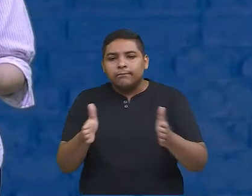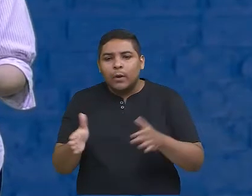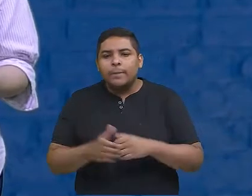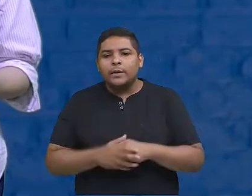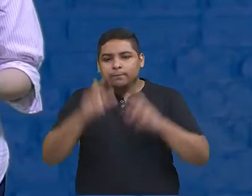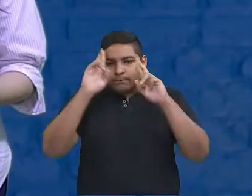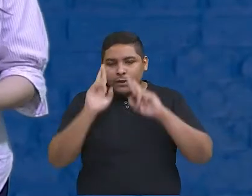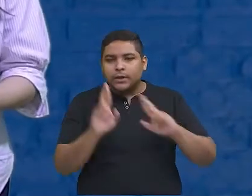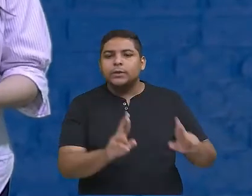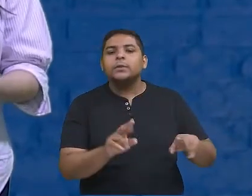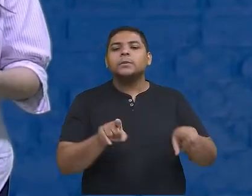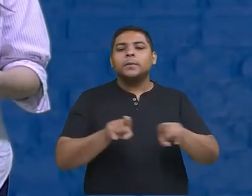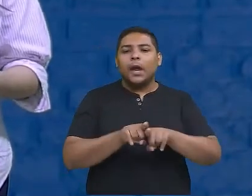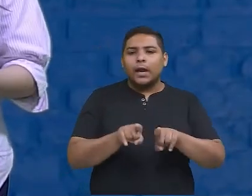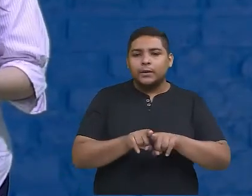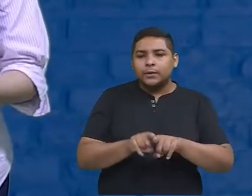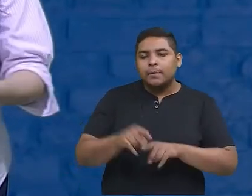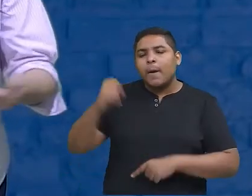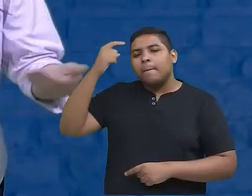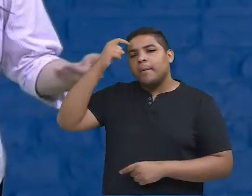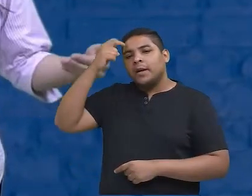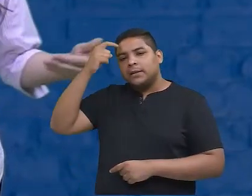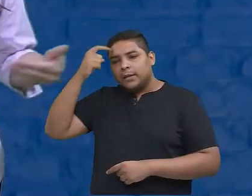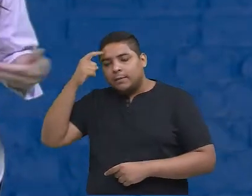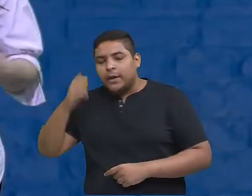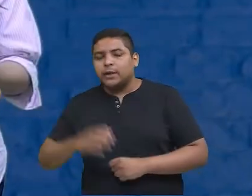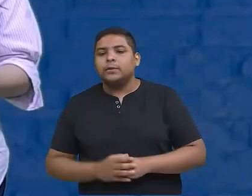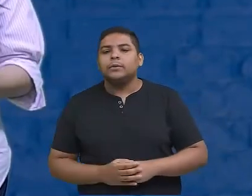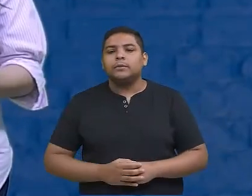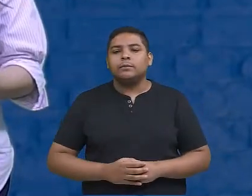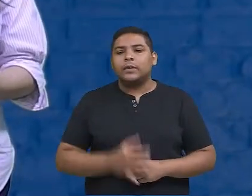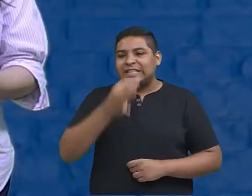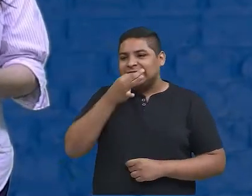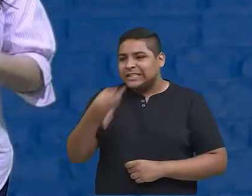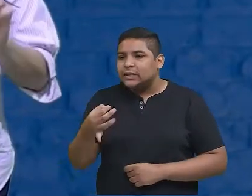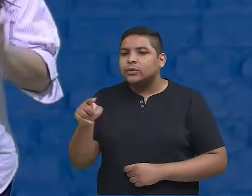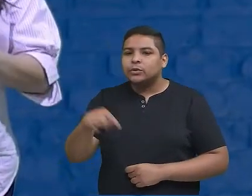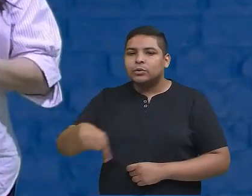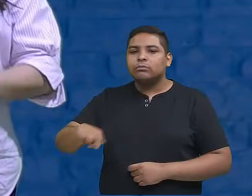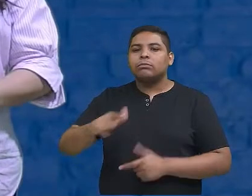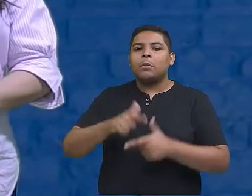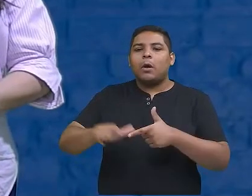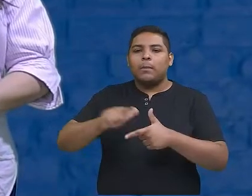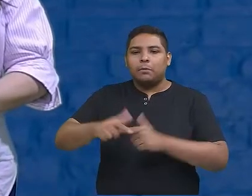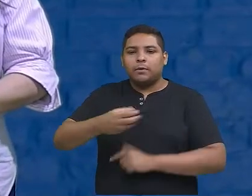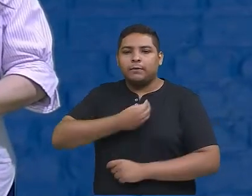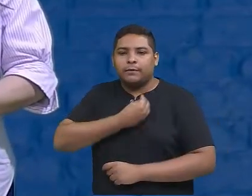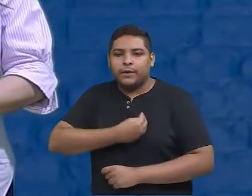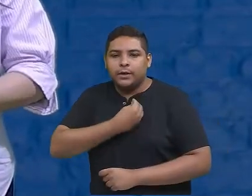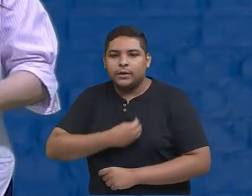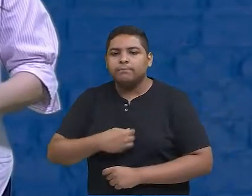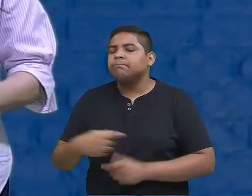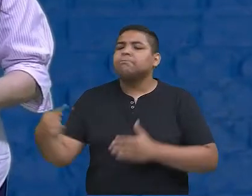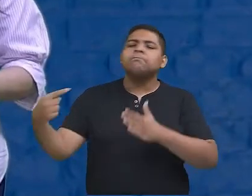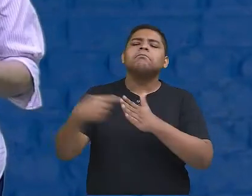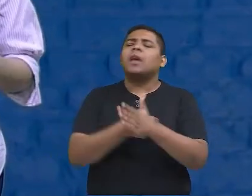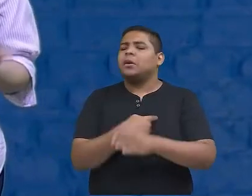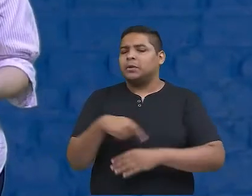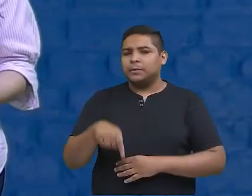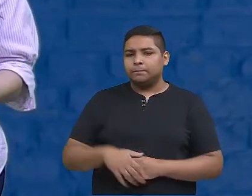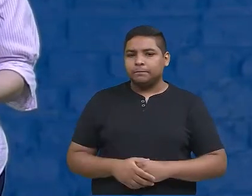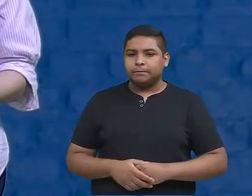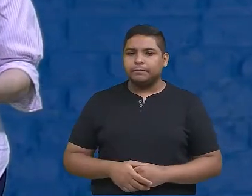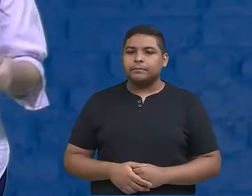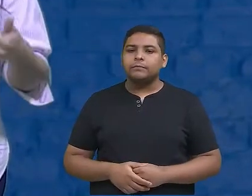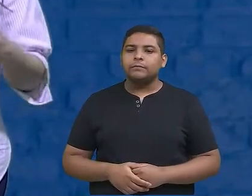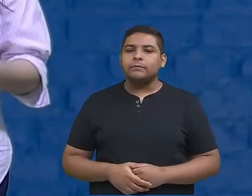ter um pensamento crítico nas situações em que estamos vivenciando. Aí você pode me fazer uma pergunta.